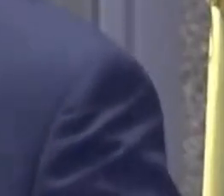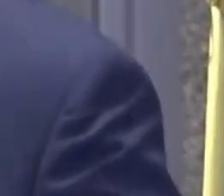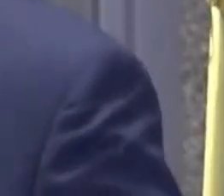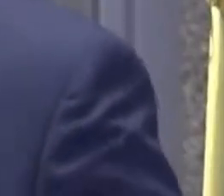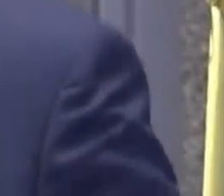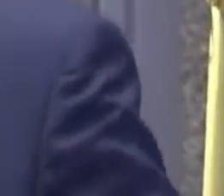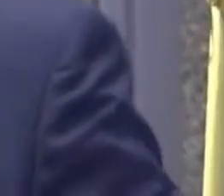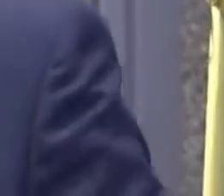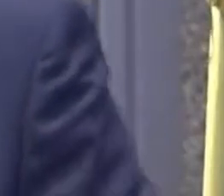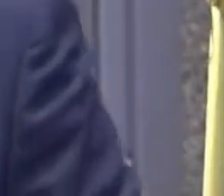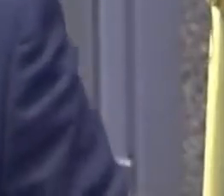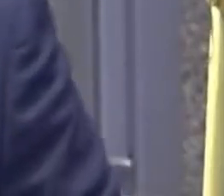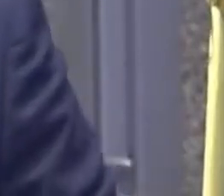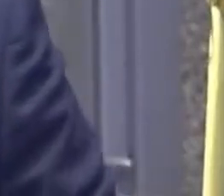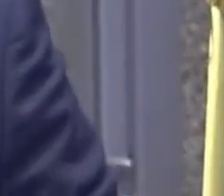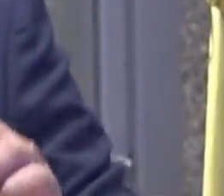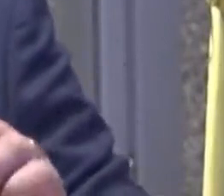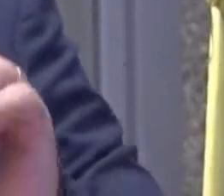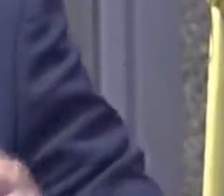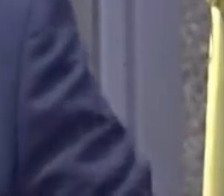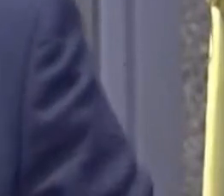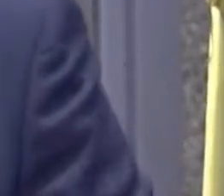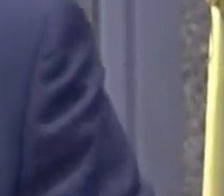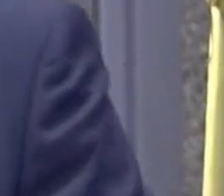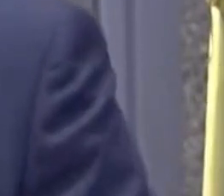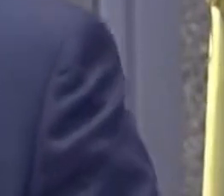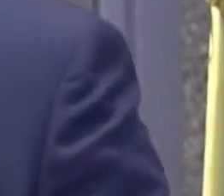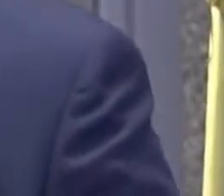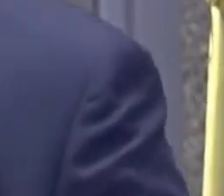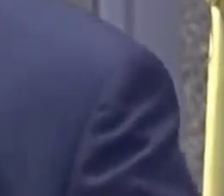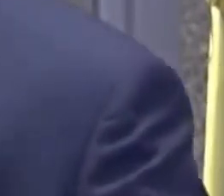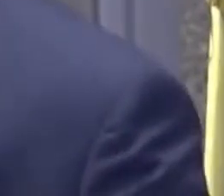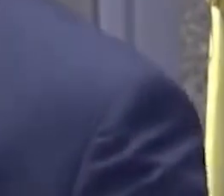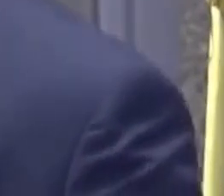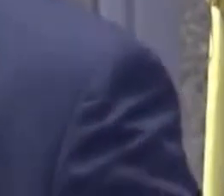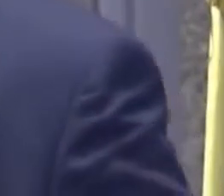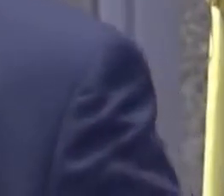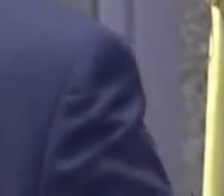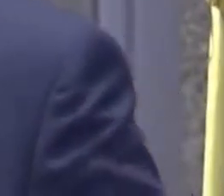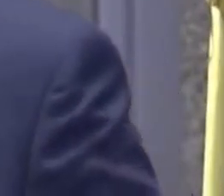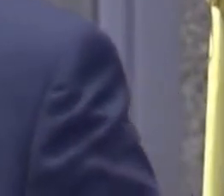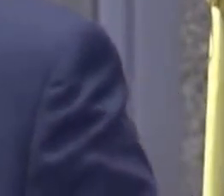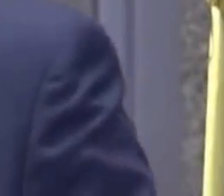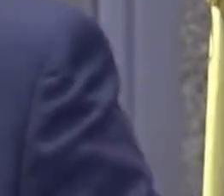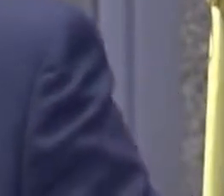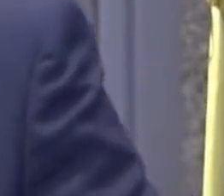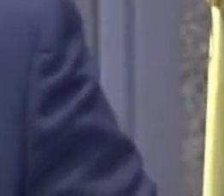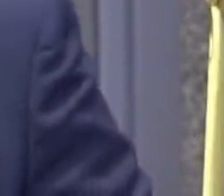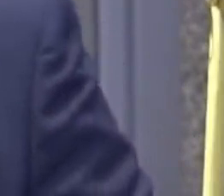Base no Hospital de Santa Maria inas upas são servidores que estão lá anos fazendo uma atividade muitas vezes super especializadas